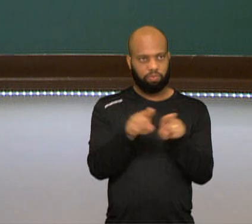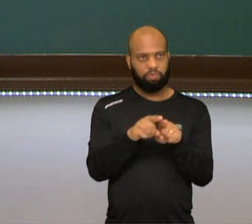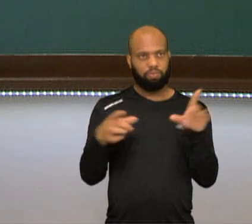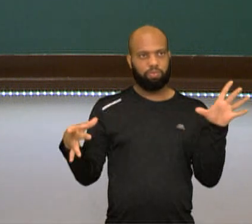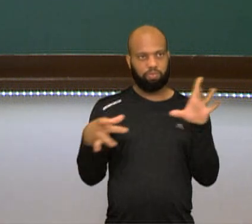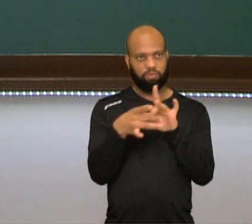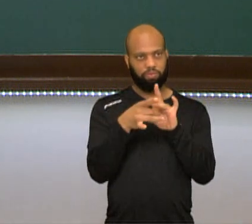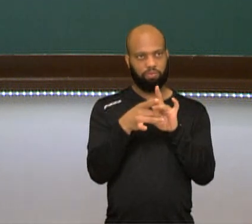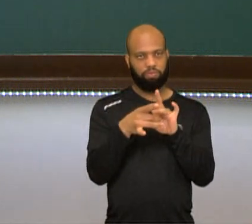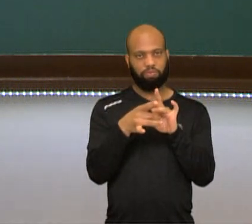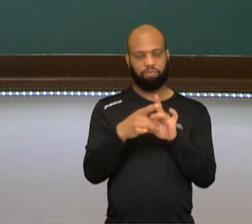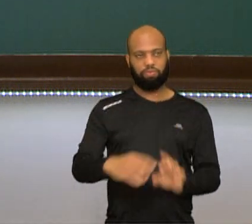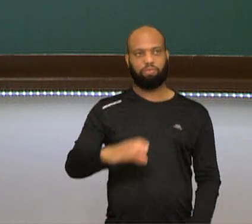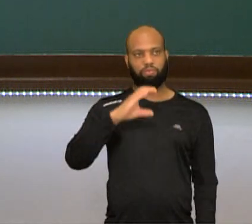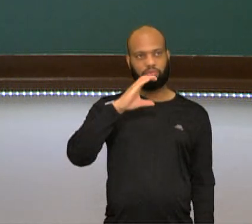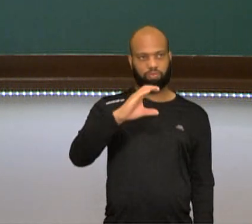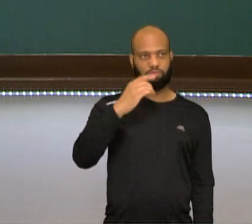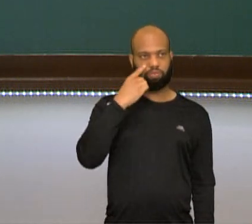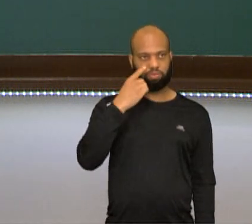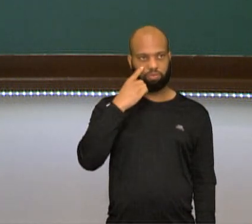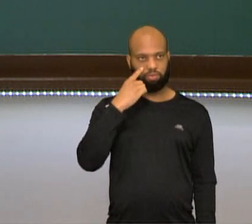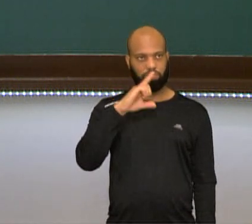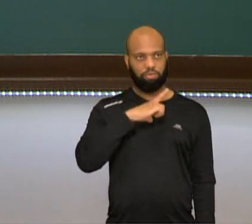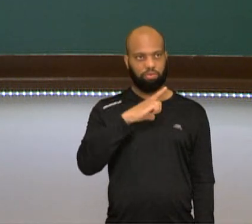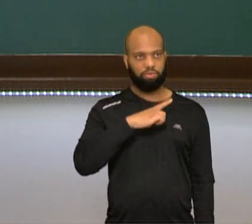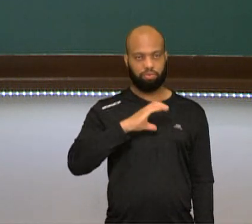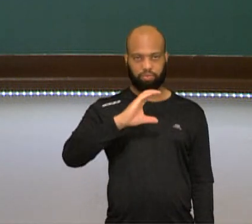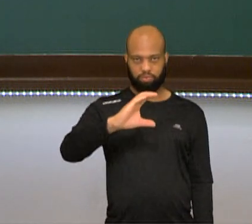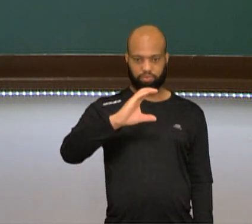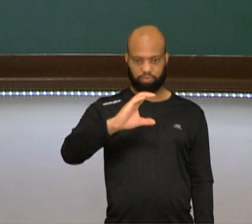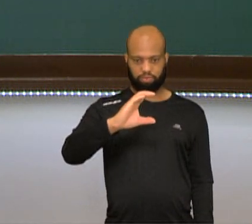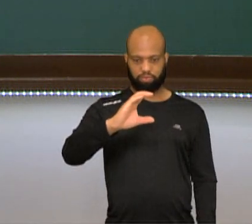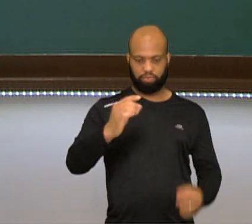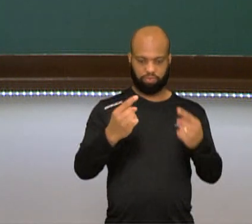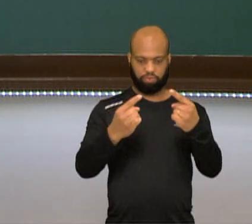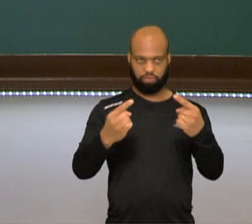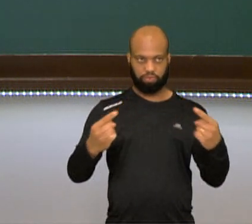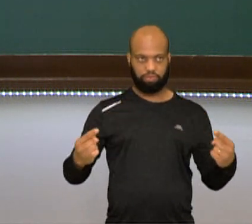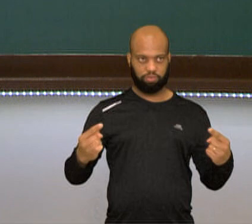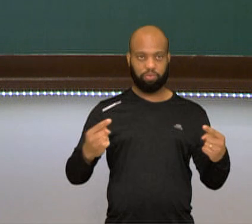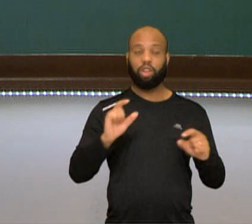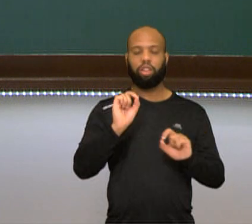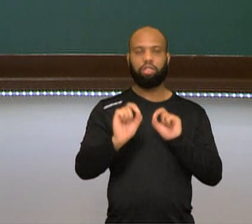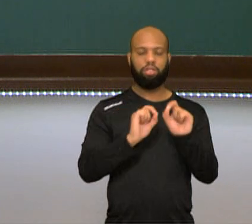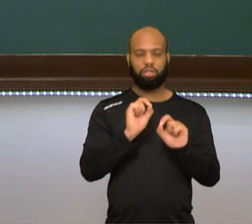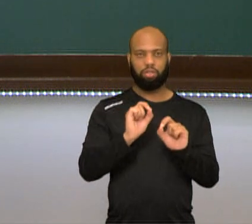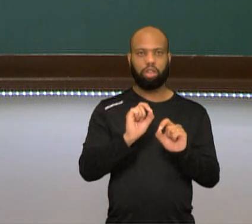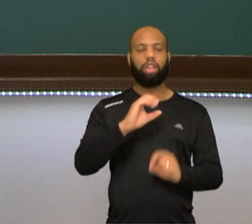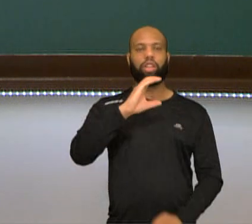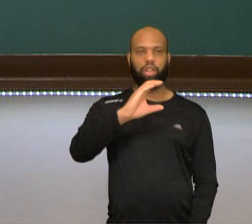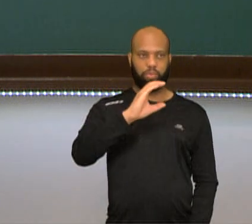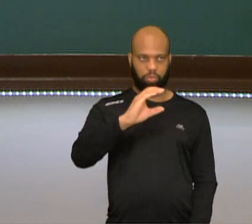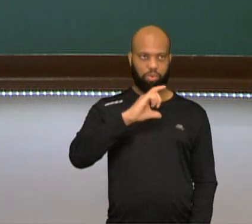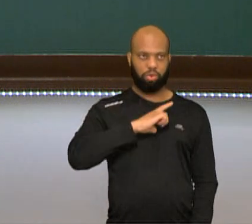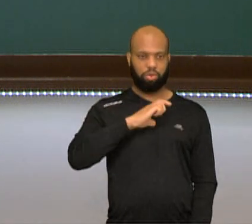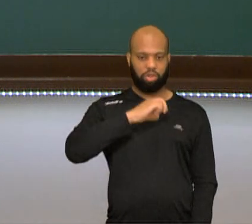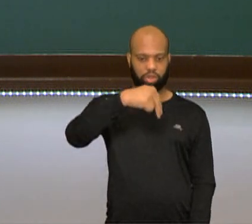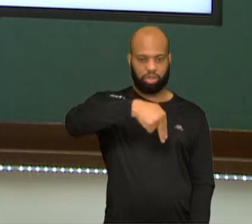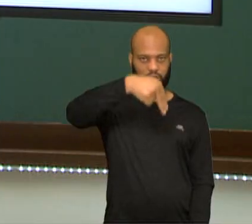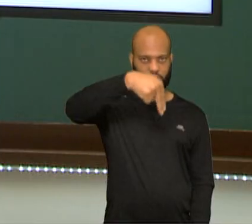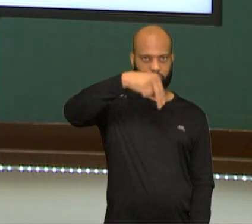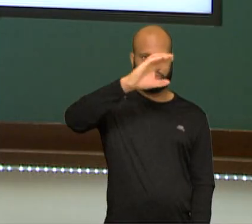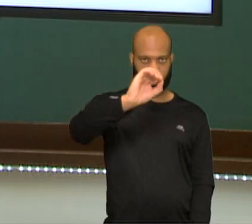carbonila é esse grupozinho aqui, o carbono ligado duplamente ao oxigênio. E